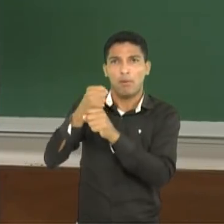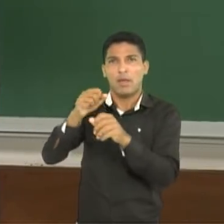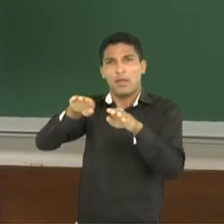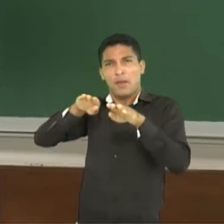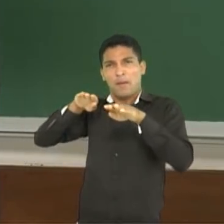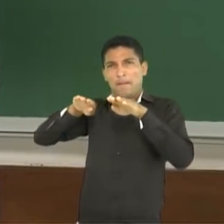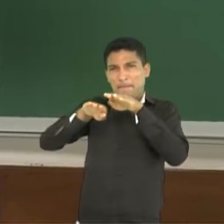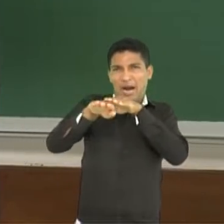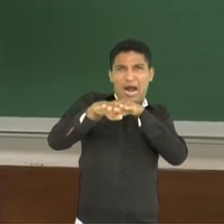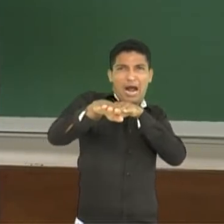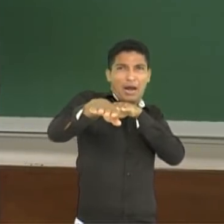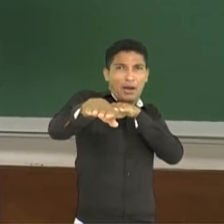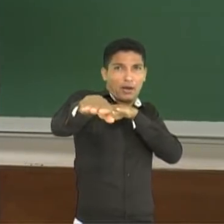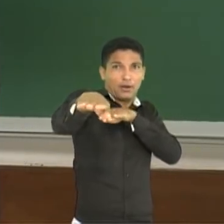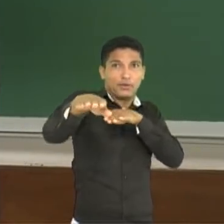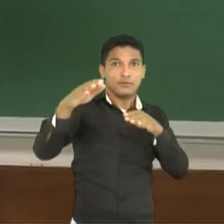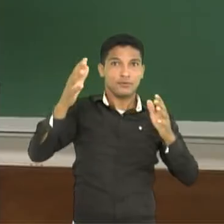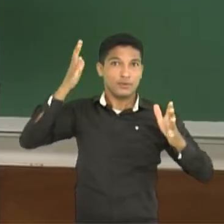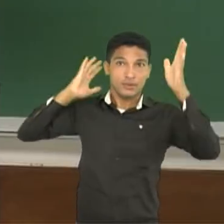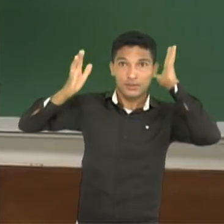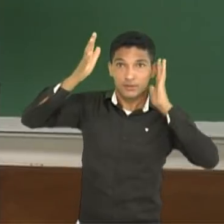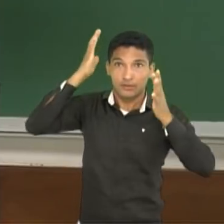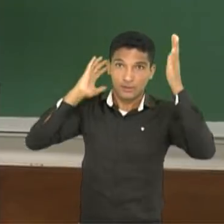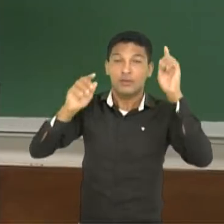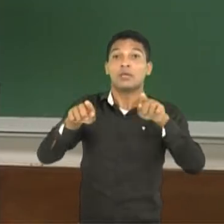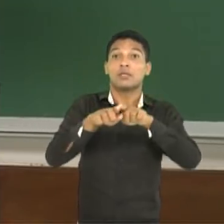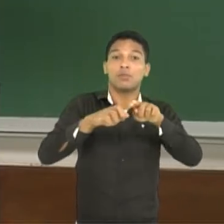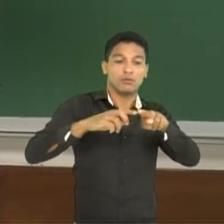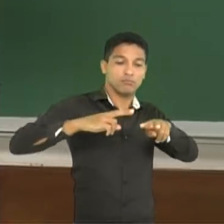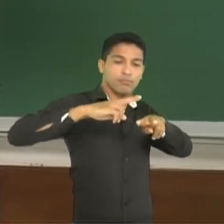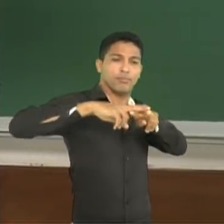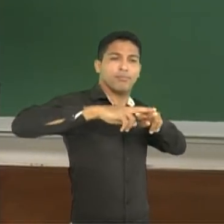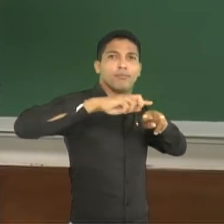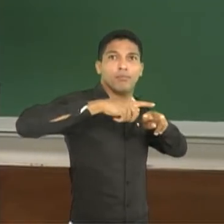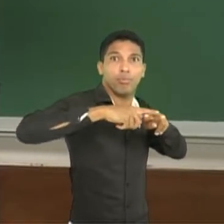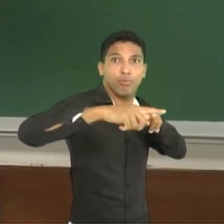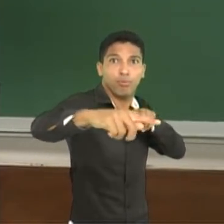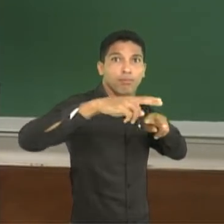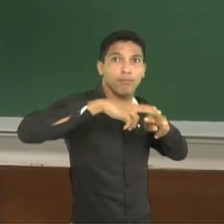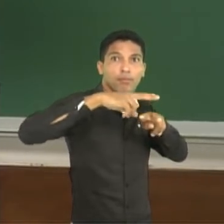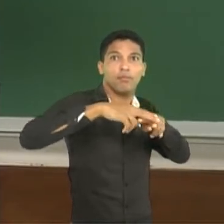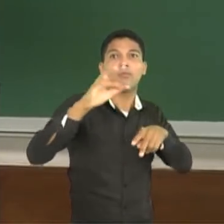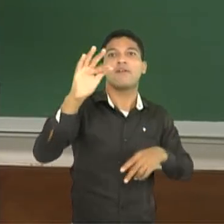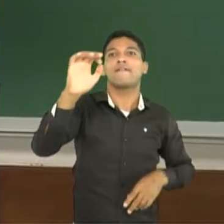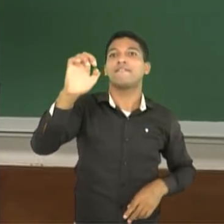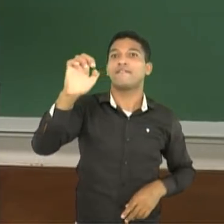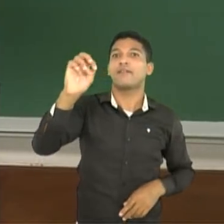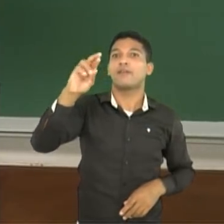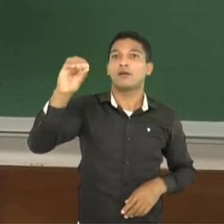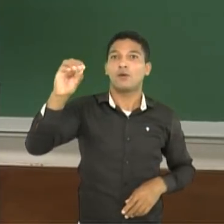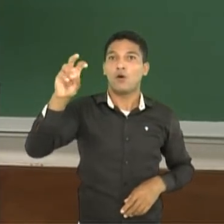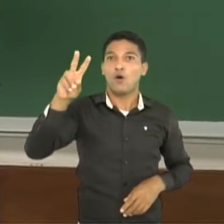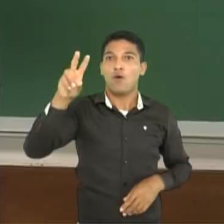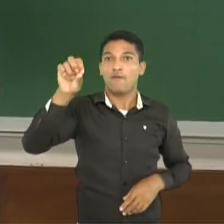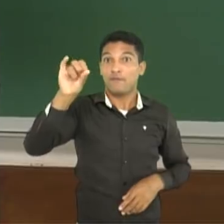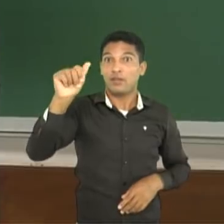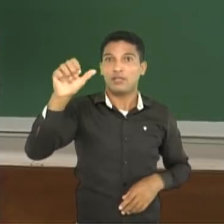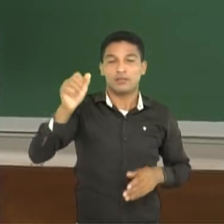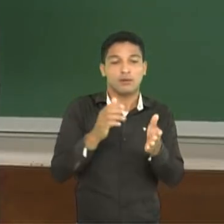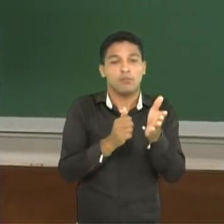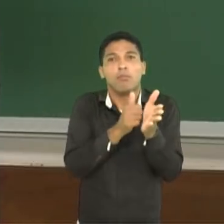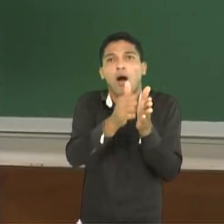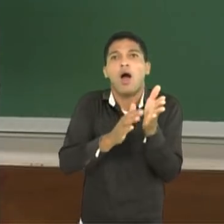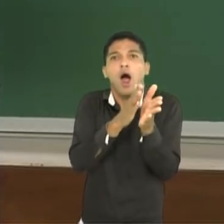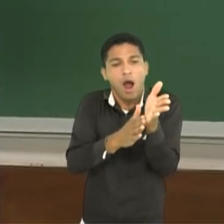rodovias e ferrovias. Então, por isso ela tem esse conjunto de rodovias e ferrovias ali que ajudam, que contribuem para o